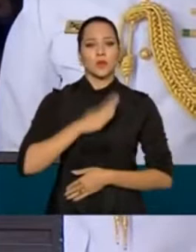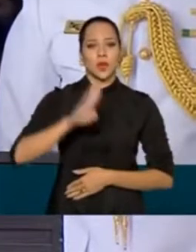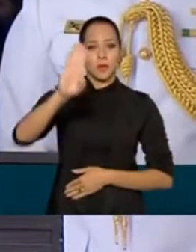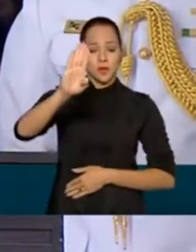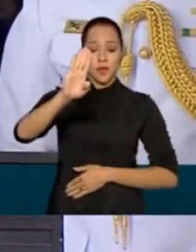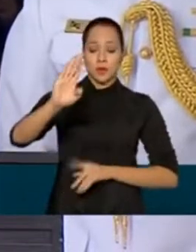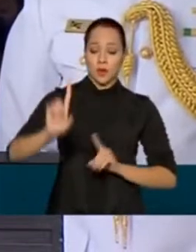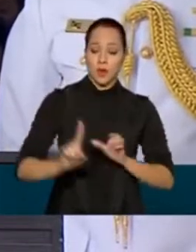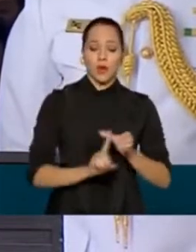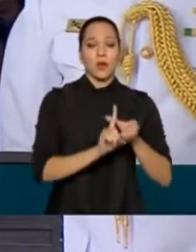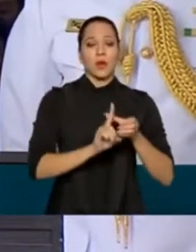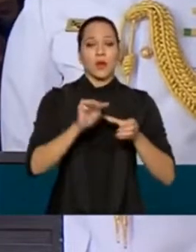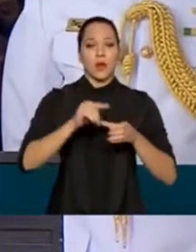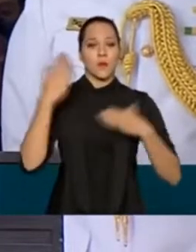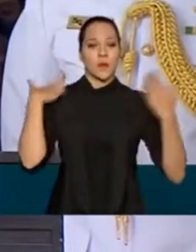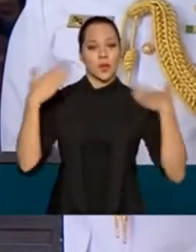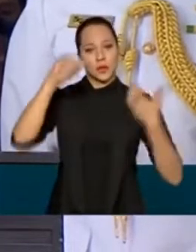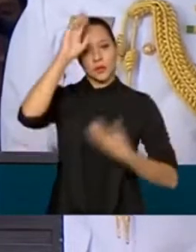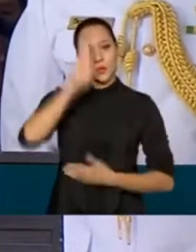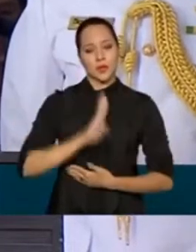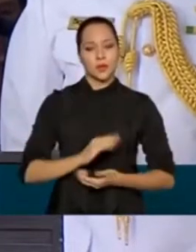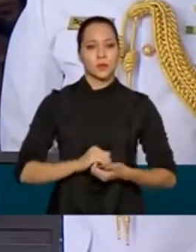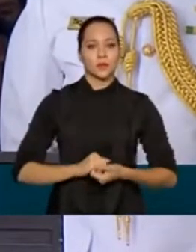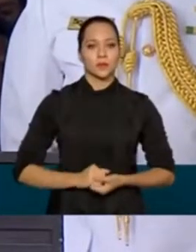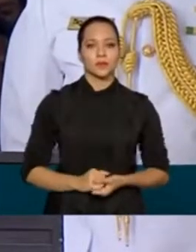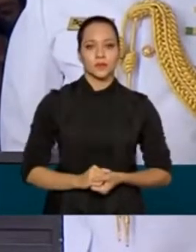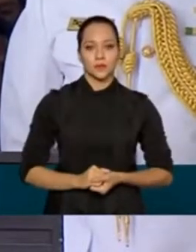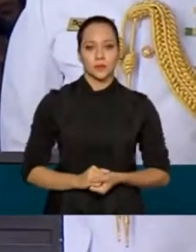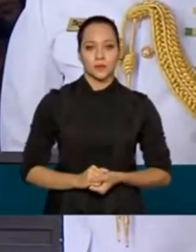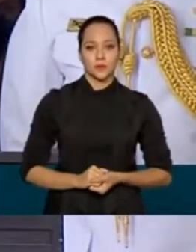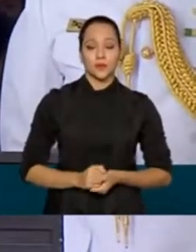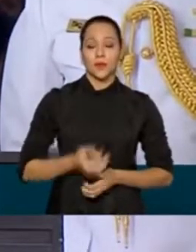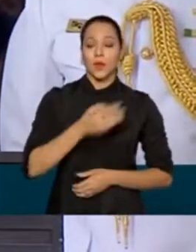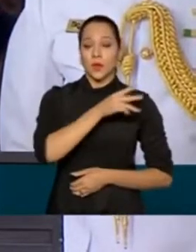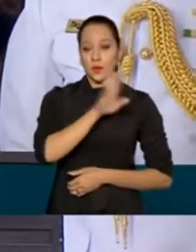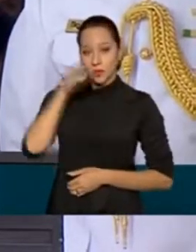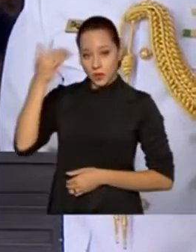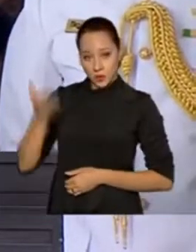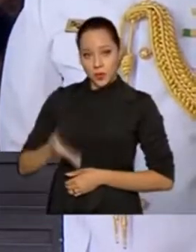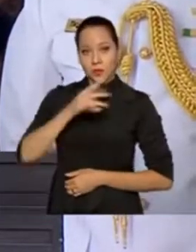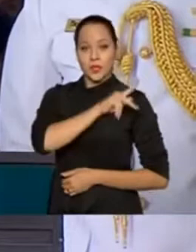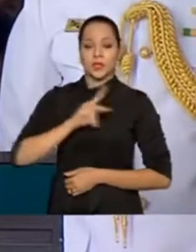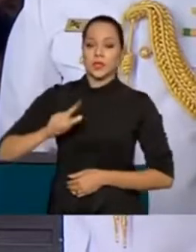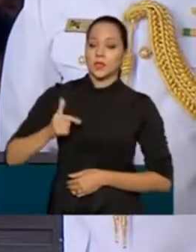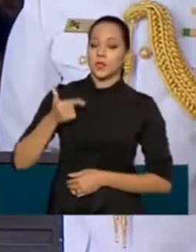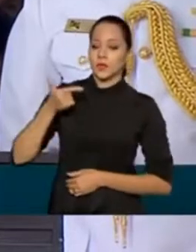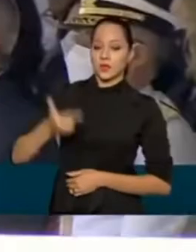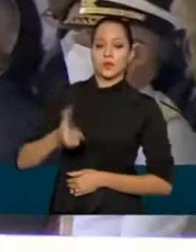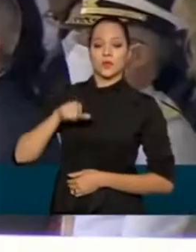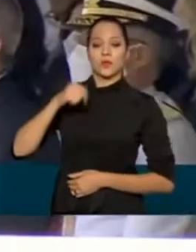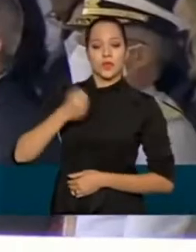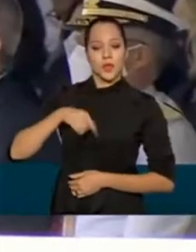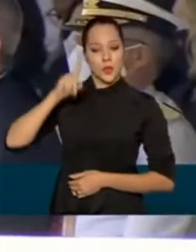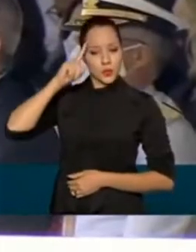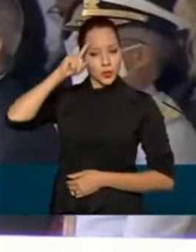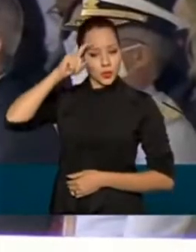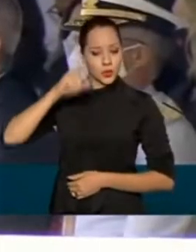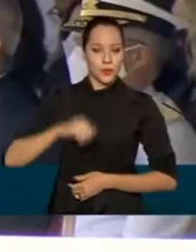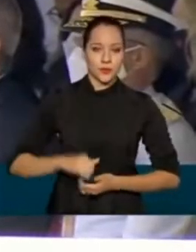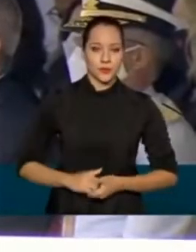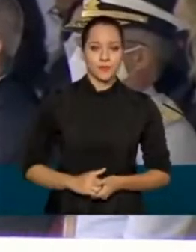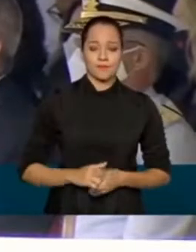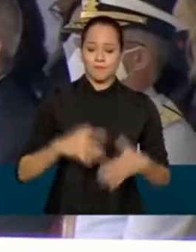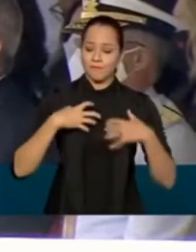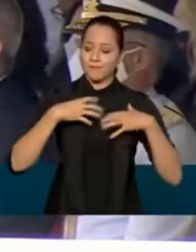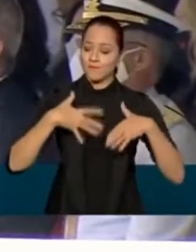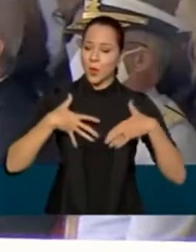de incorporação à Marinha do Brasil. Senhor Vice-Presidente da República, Hamilton Mourão, que muito me